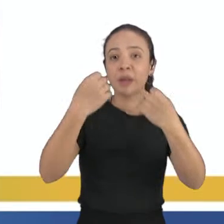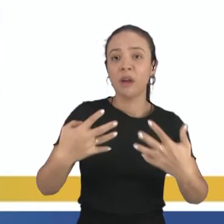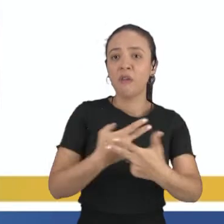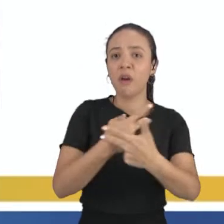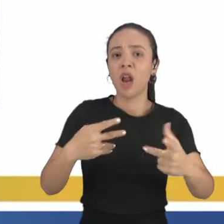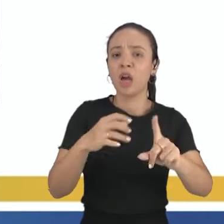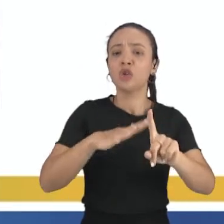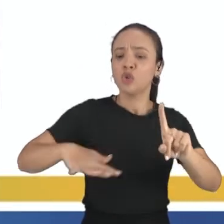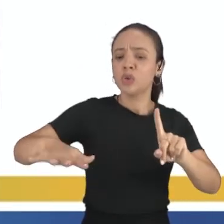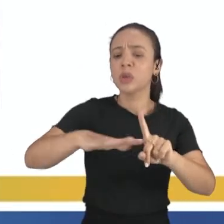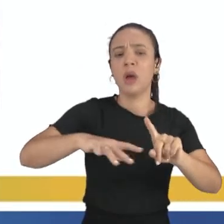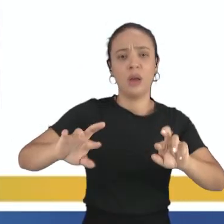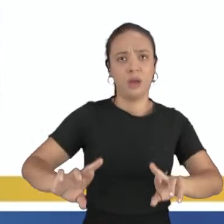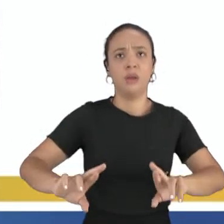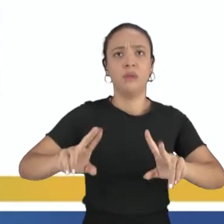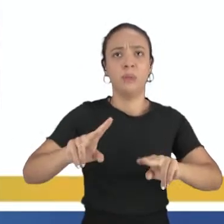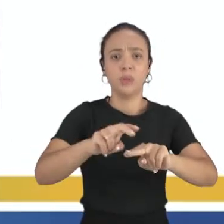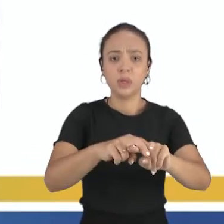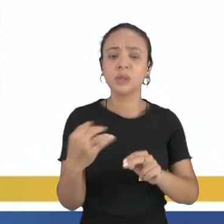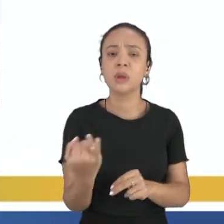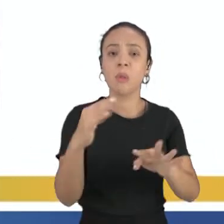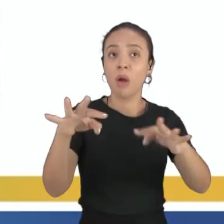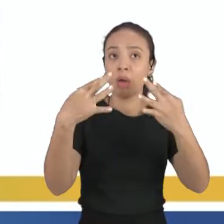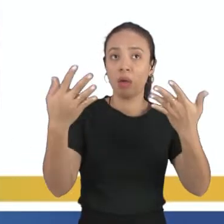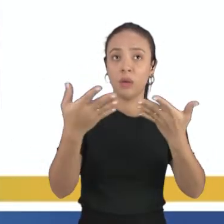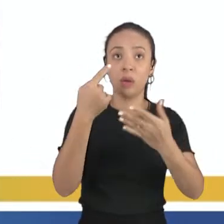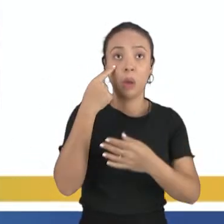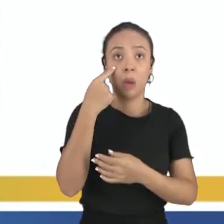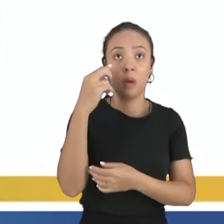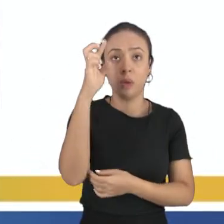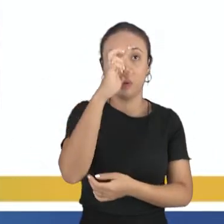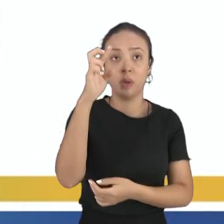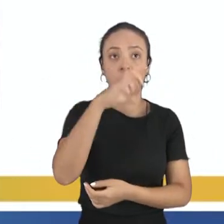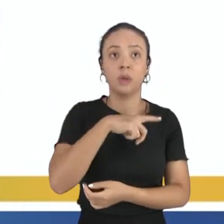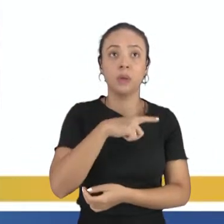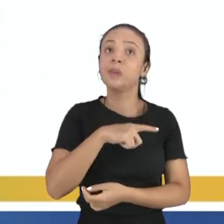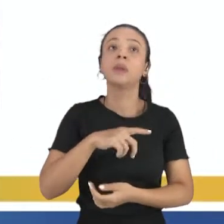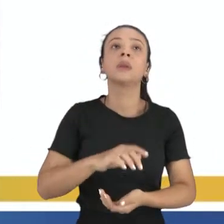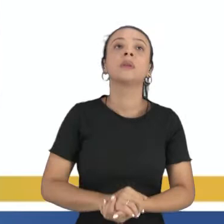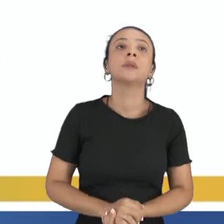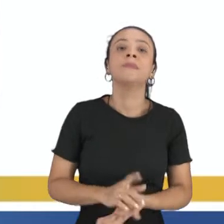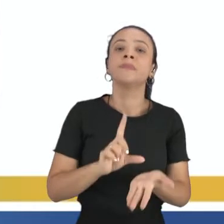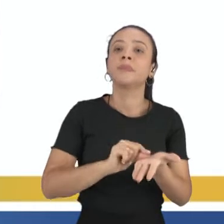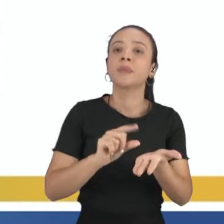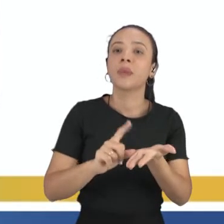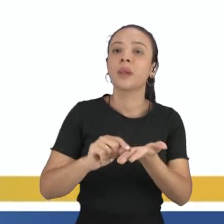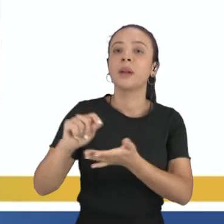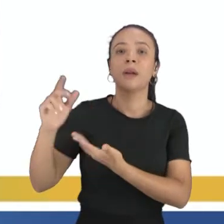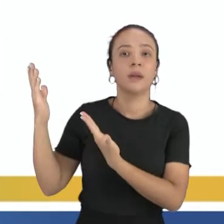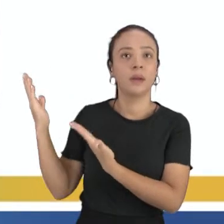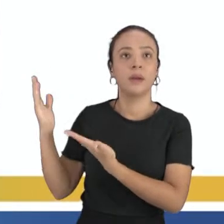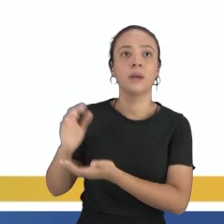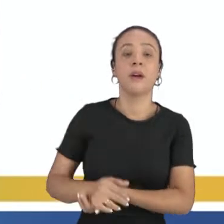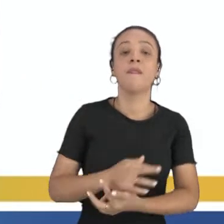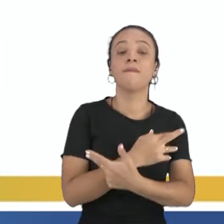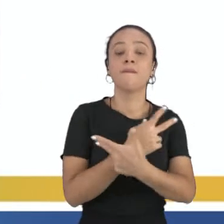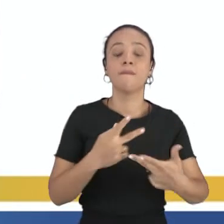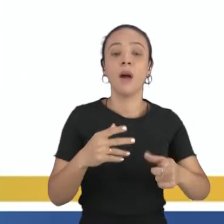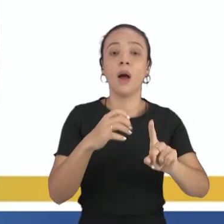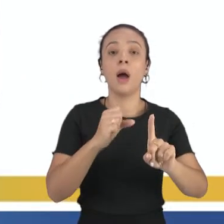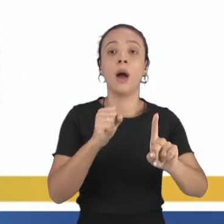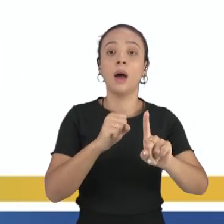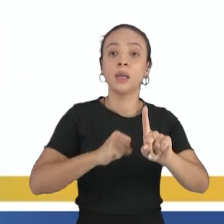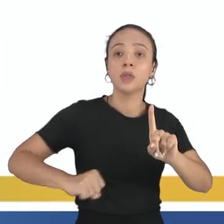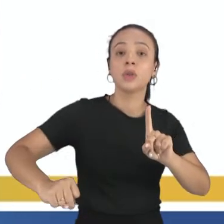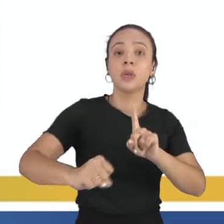civilizações. E aí é importante a gente se atentar a isso. Observe o que diz a Laura no seu artigo. Foram várias as civilizações que